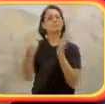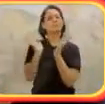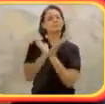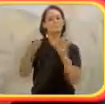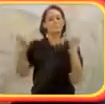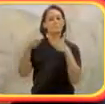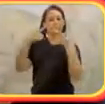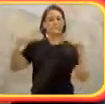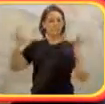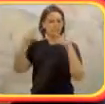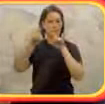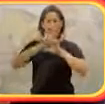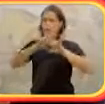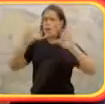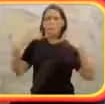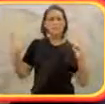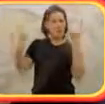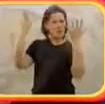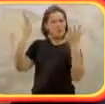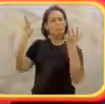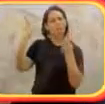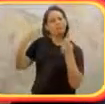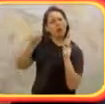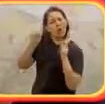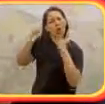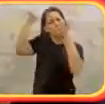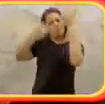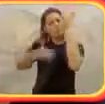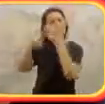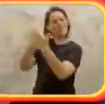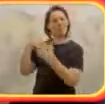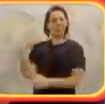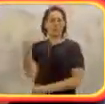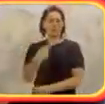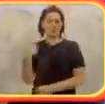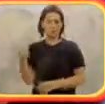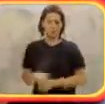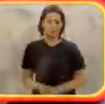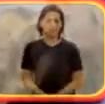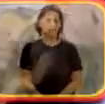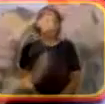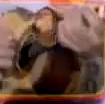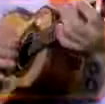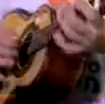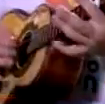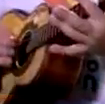você tocou o hino nacional em vários eventos. Toca um pouquinho aqui agora pra